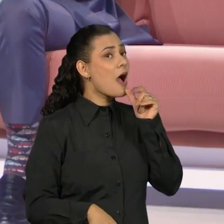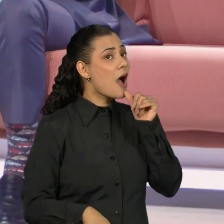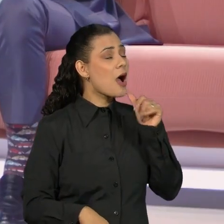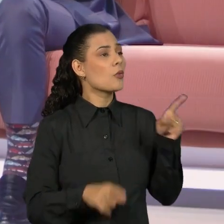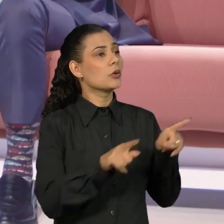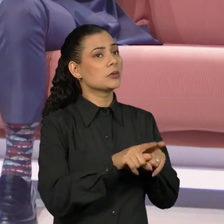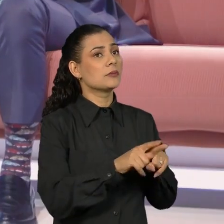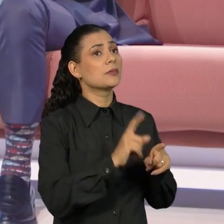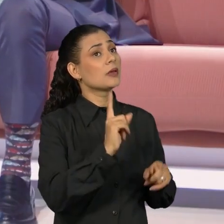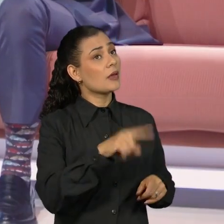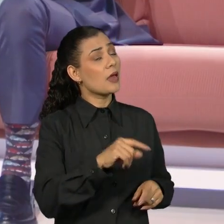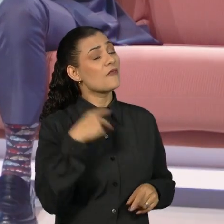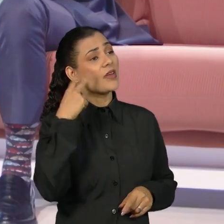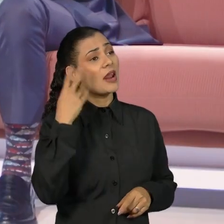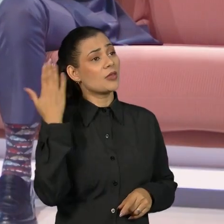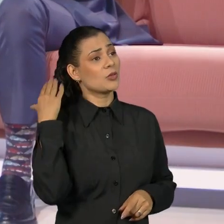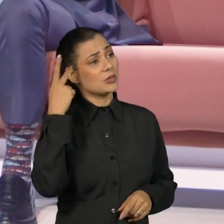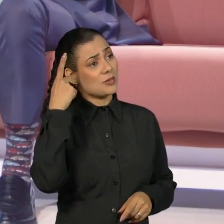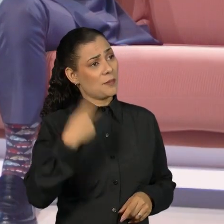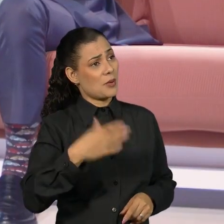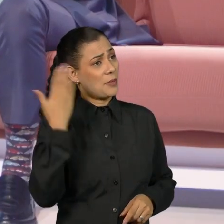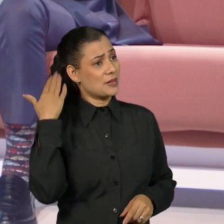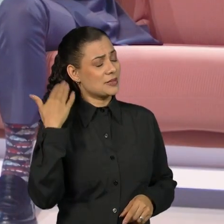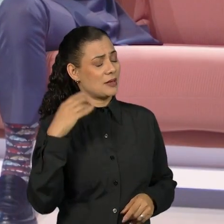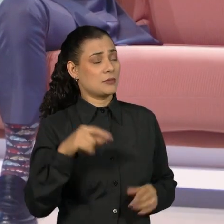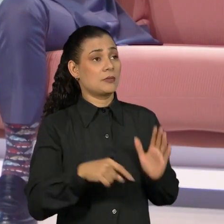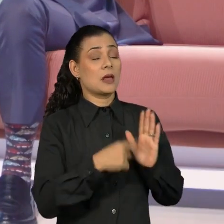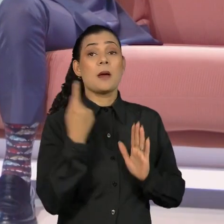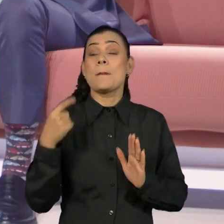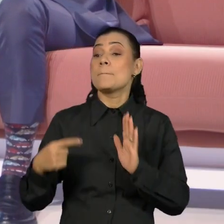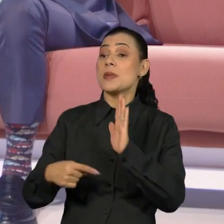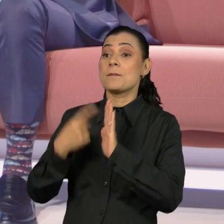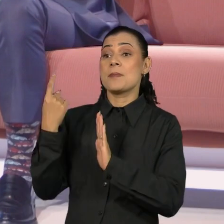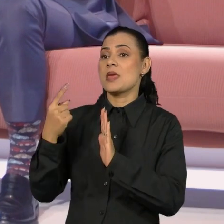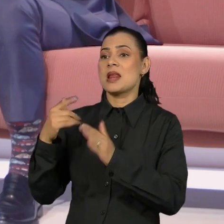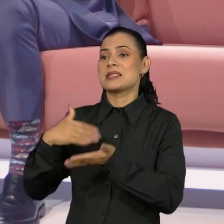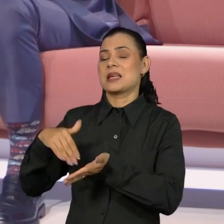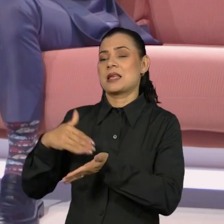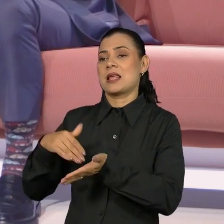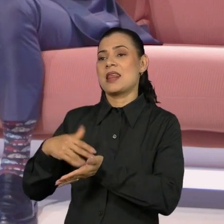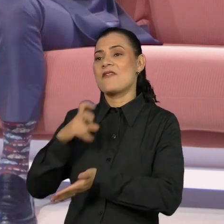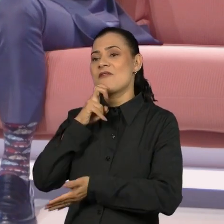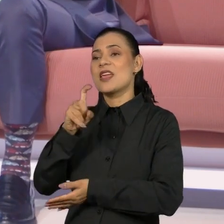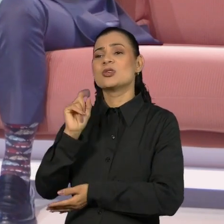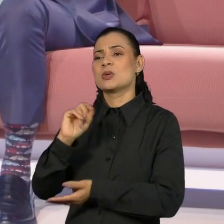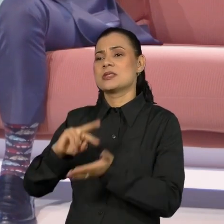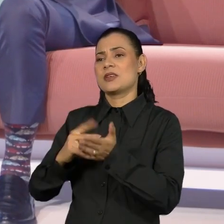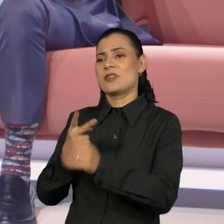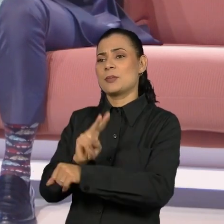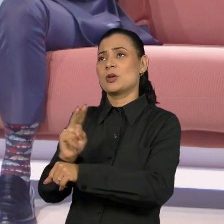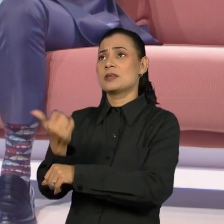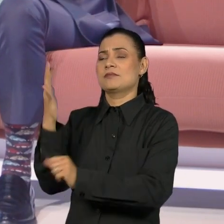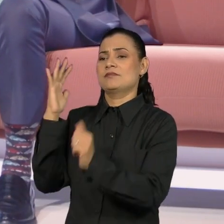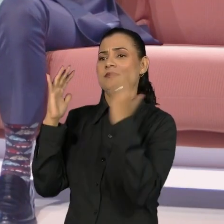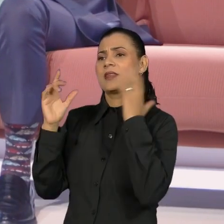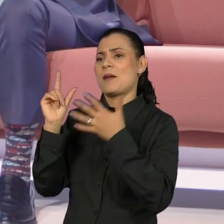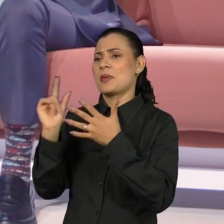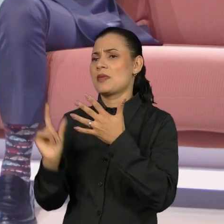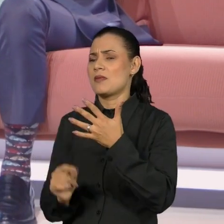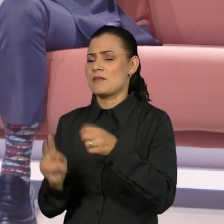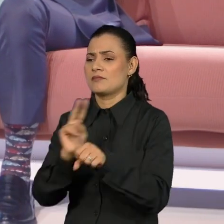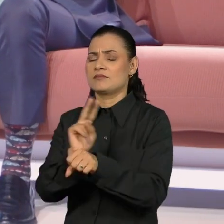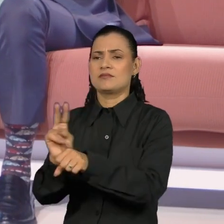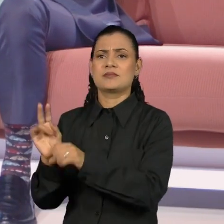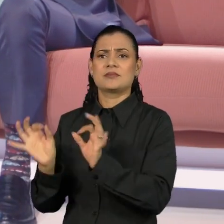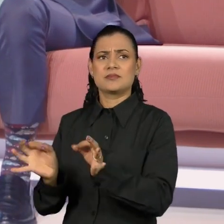anos, quando ele era vereador em São Paulo. Criou a primeira Secretaria do Verde, do Meio Ambiente no estado de São Paulo, recuperou a Mata Atlântica, era